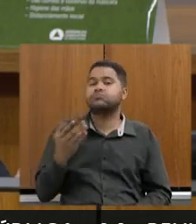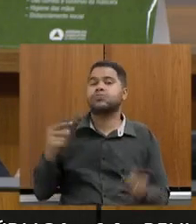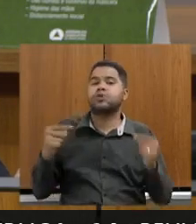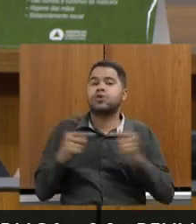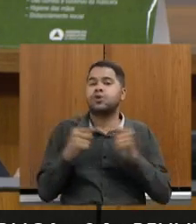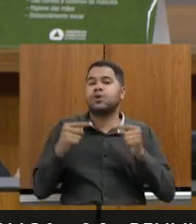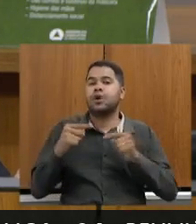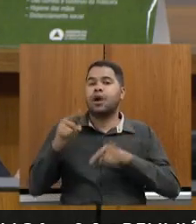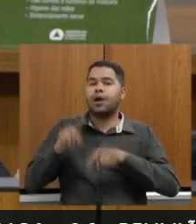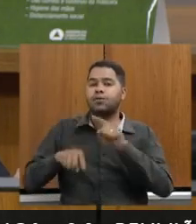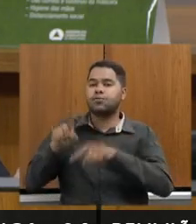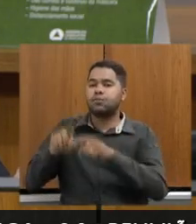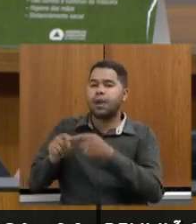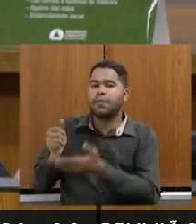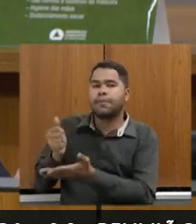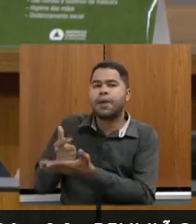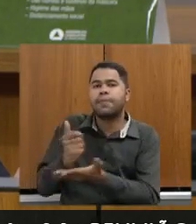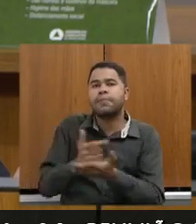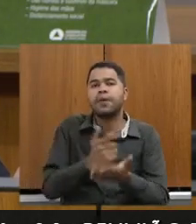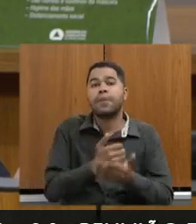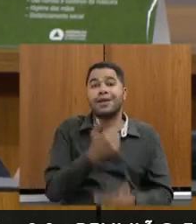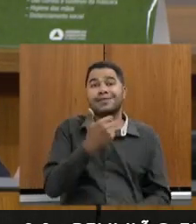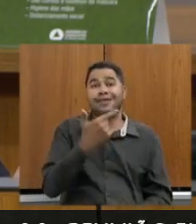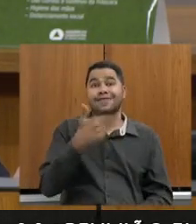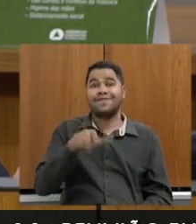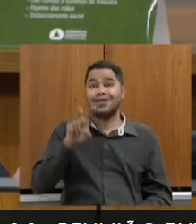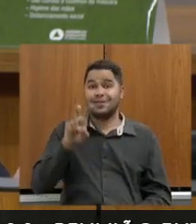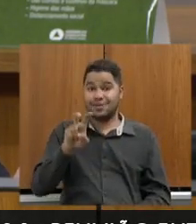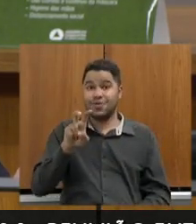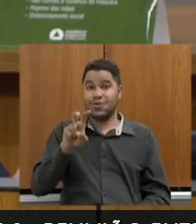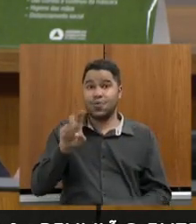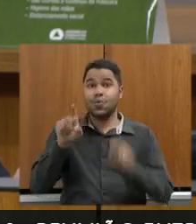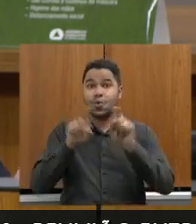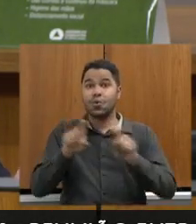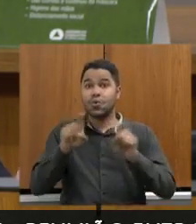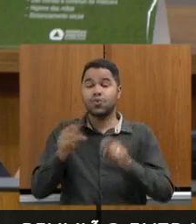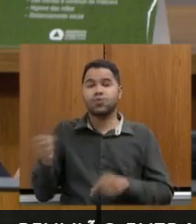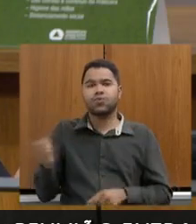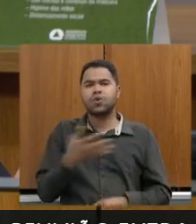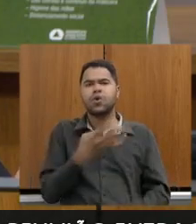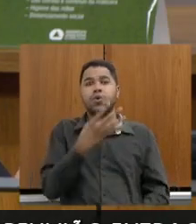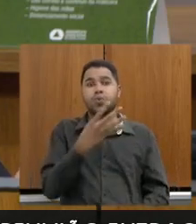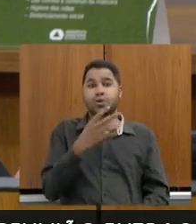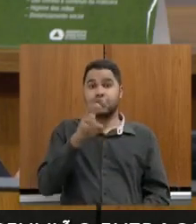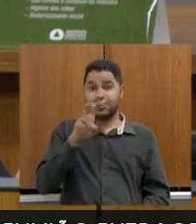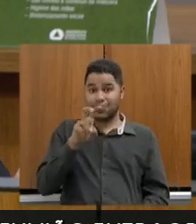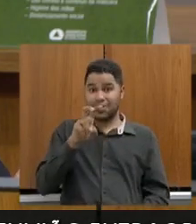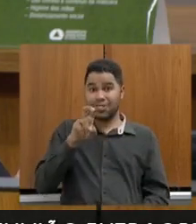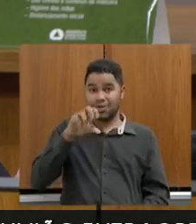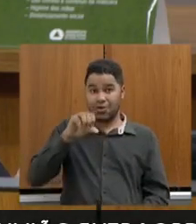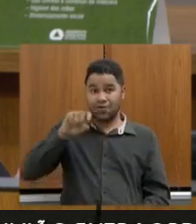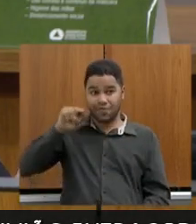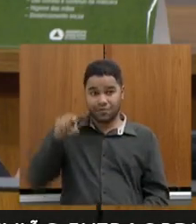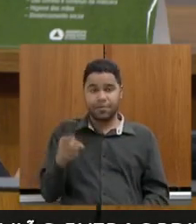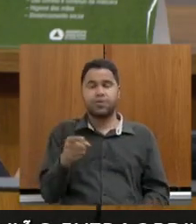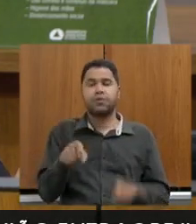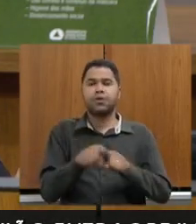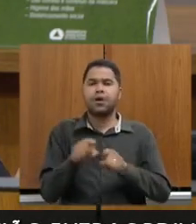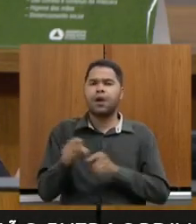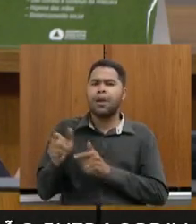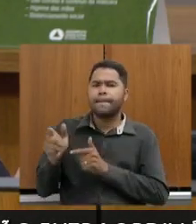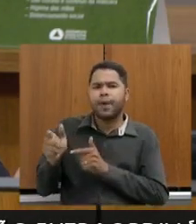aos bens adquiridos foram 125 computadores novos a um total de 449 mil reais munições